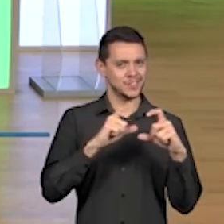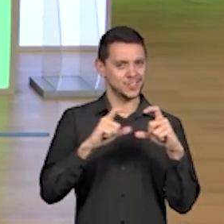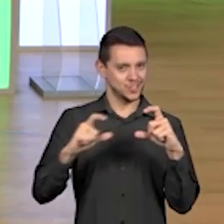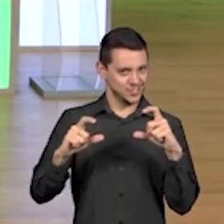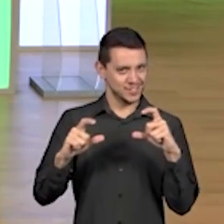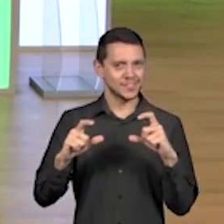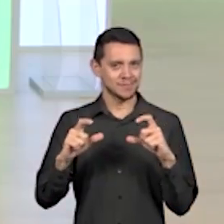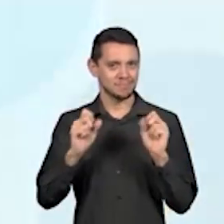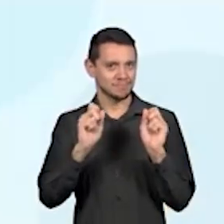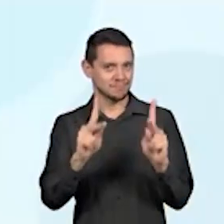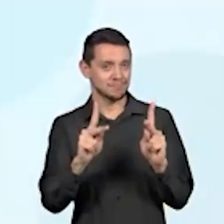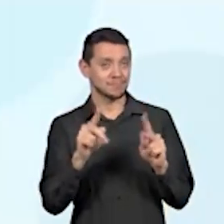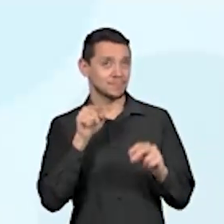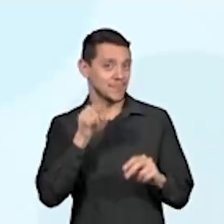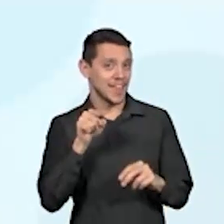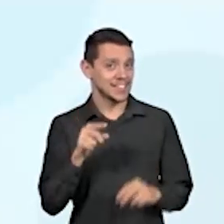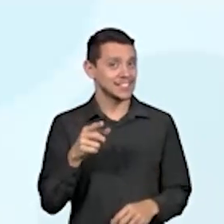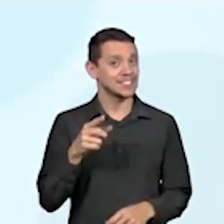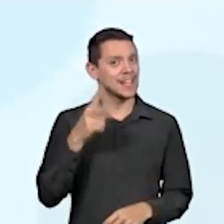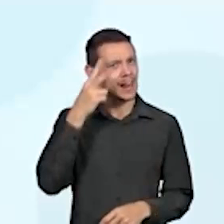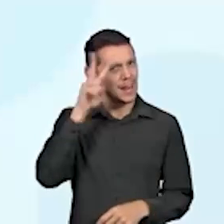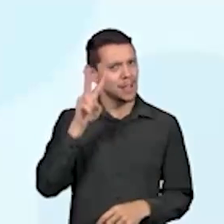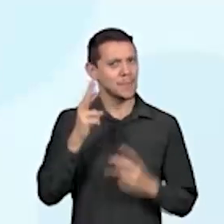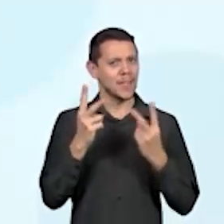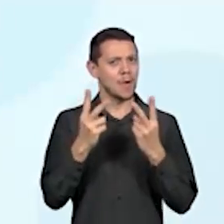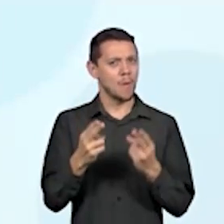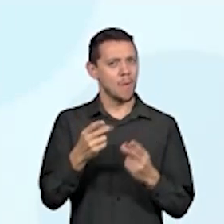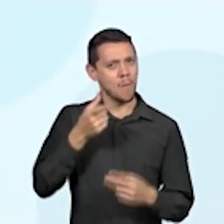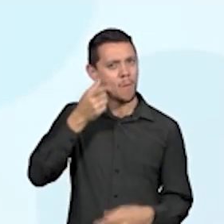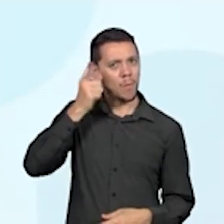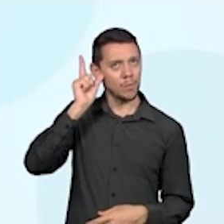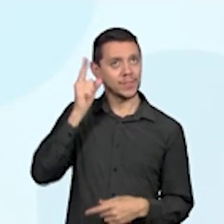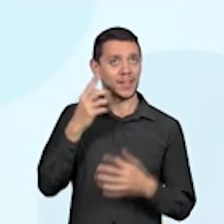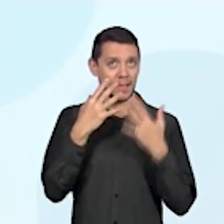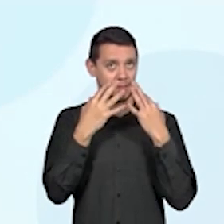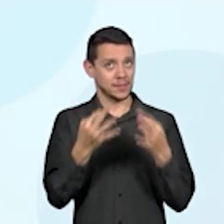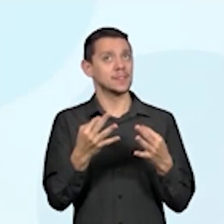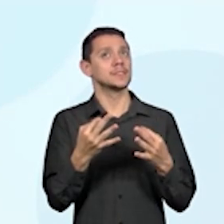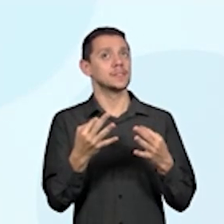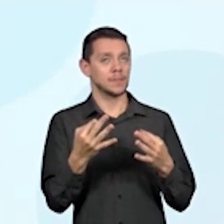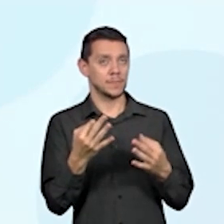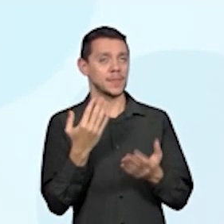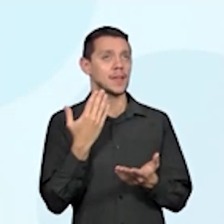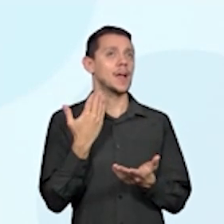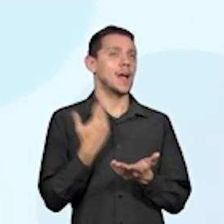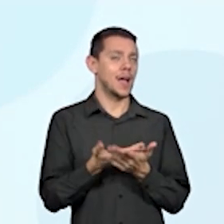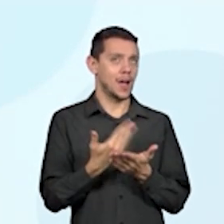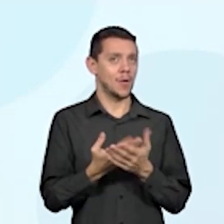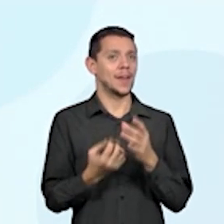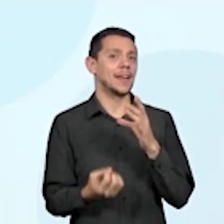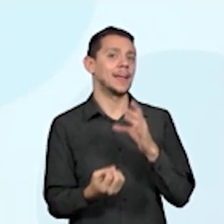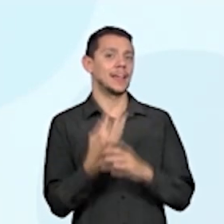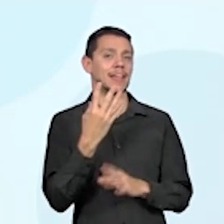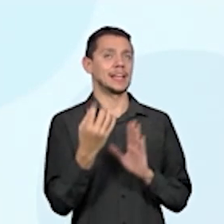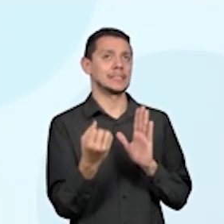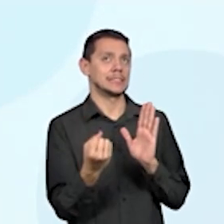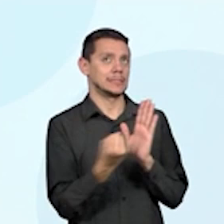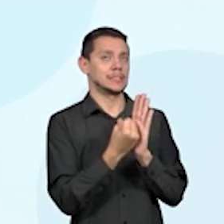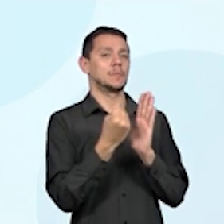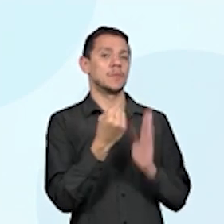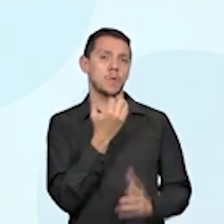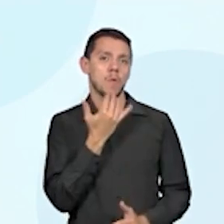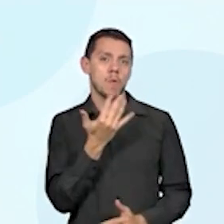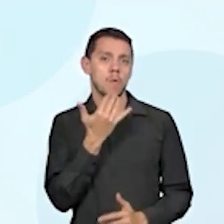tirinha da aula de ontem. Observem com atenção. A aula é Criando símbolos, cores e expressões.